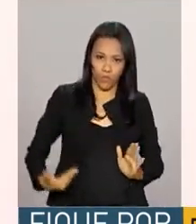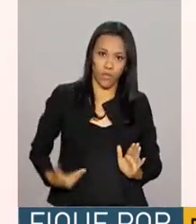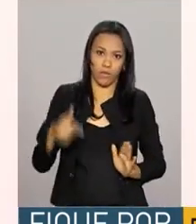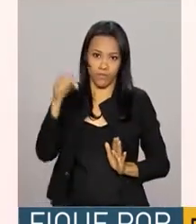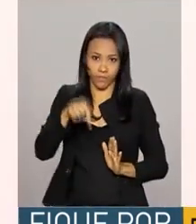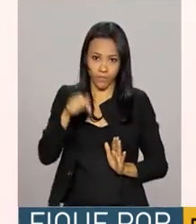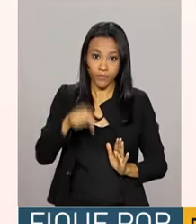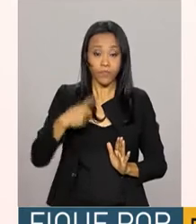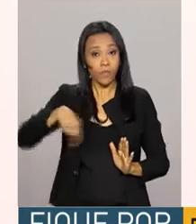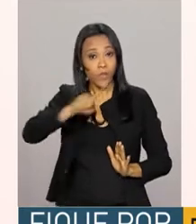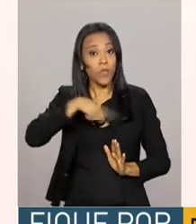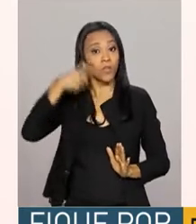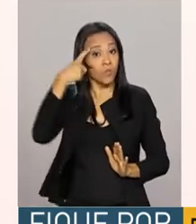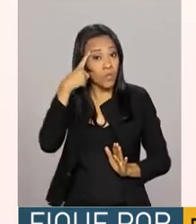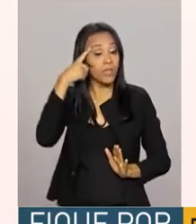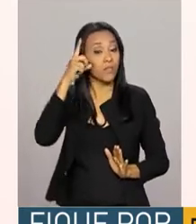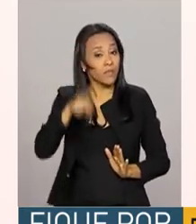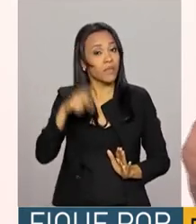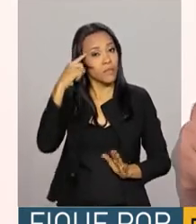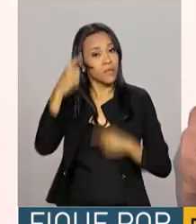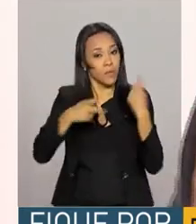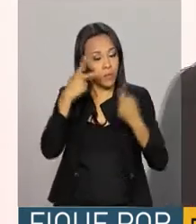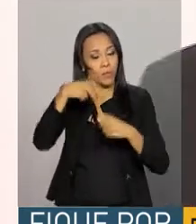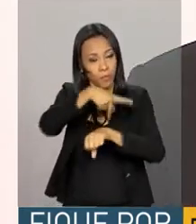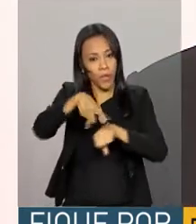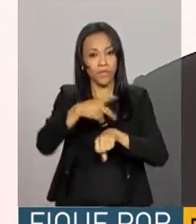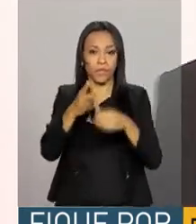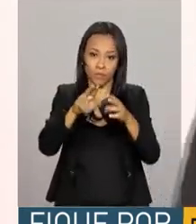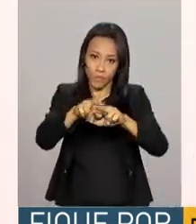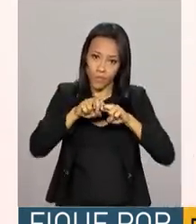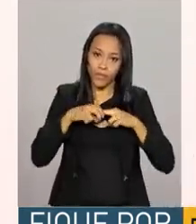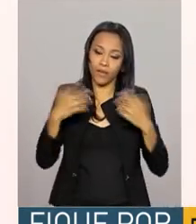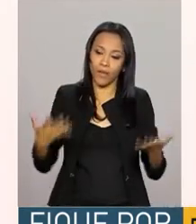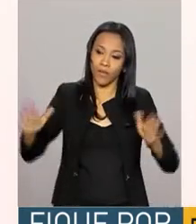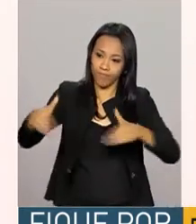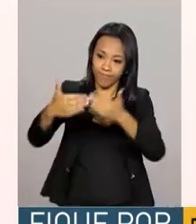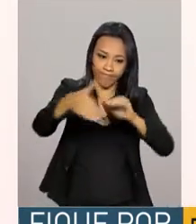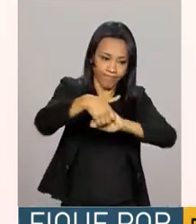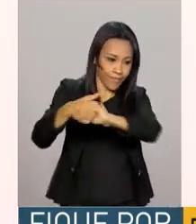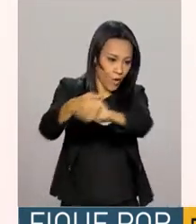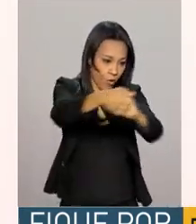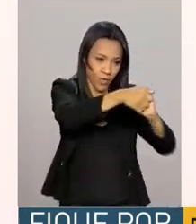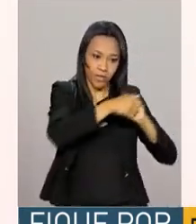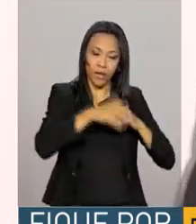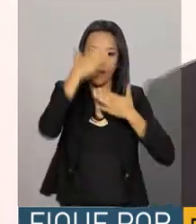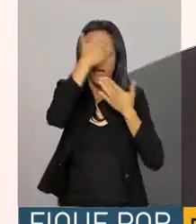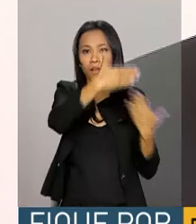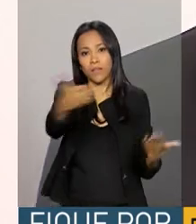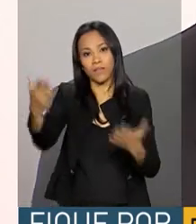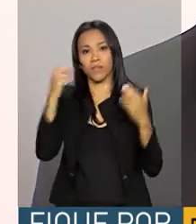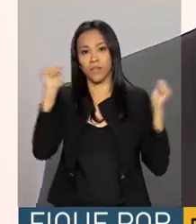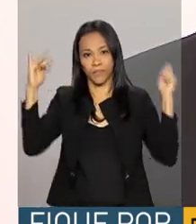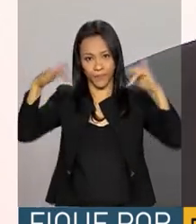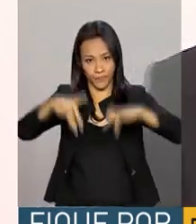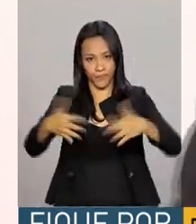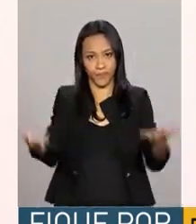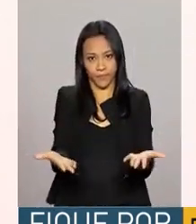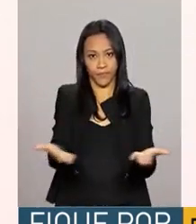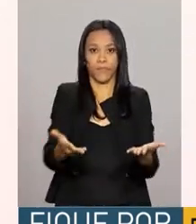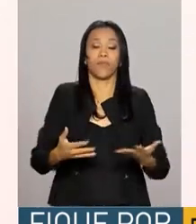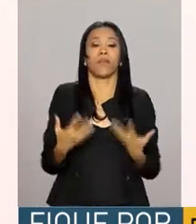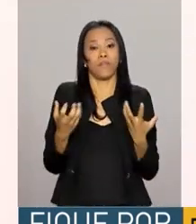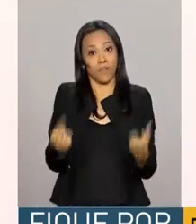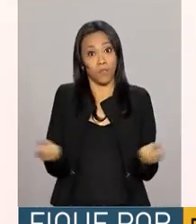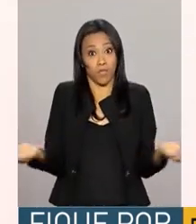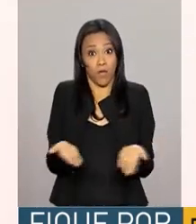pensando como disse no país portanto eu quero saudá-los cumprimentá-los agradecer muito a presença aqui vamos vamos